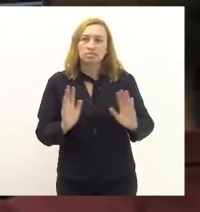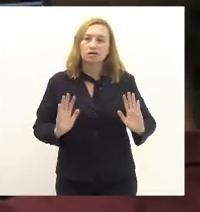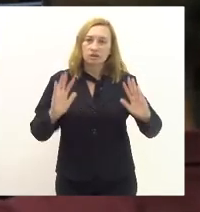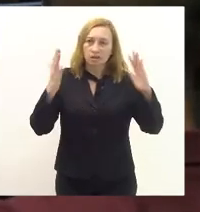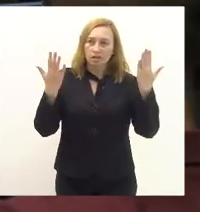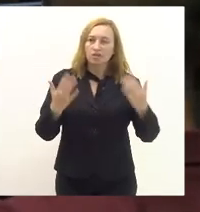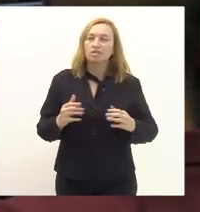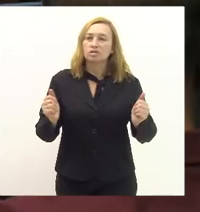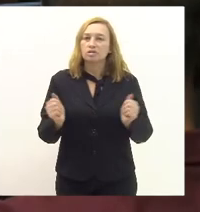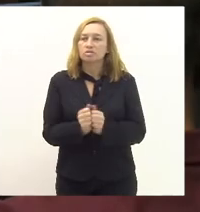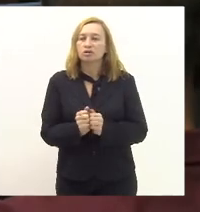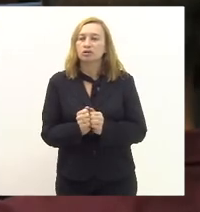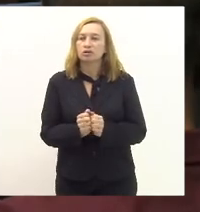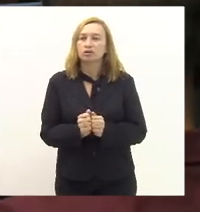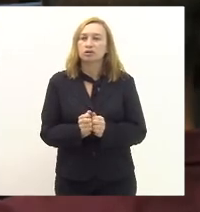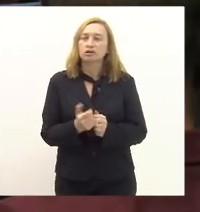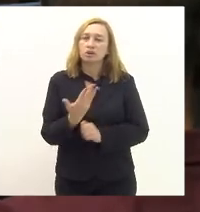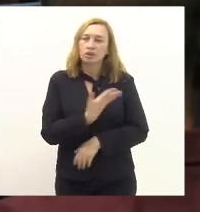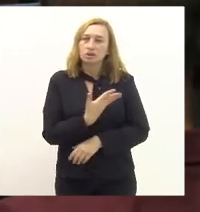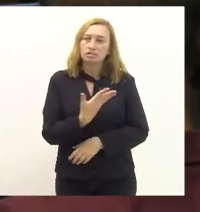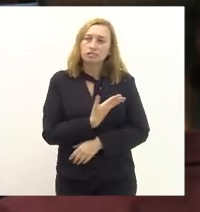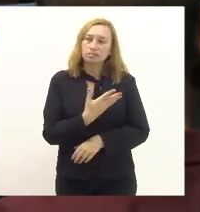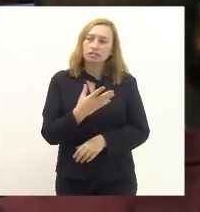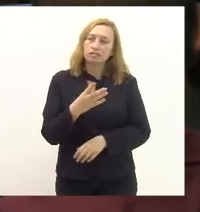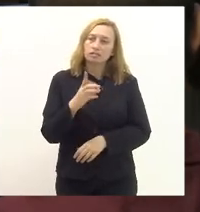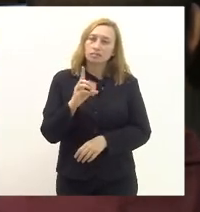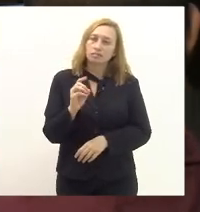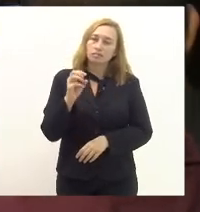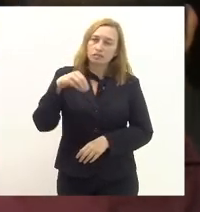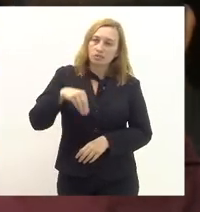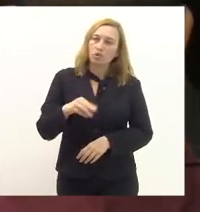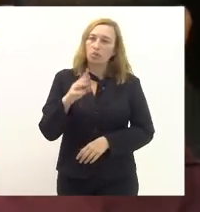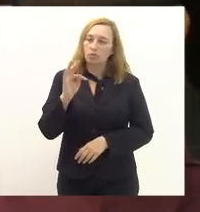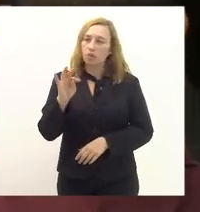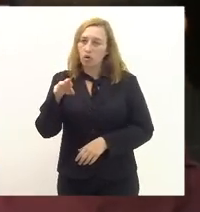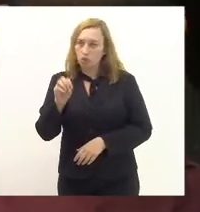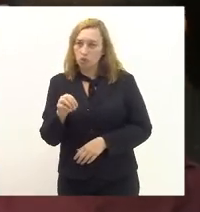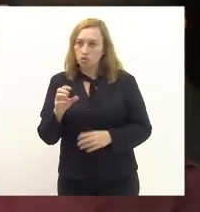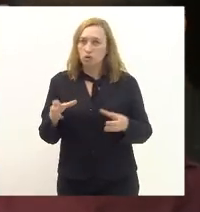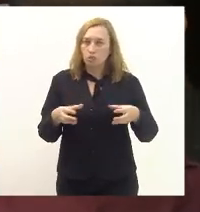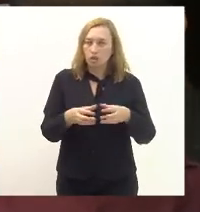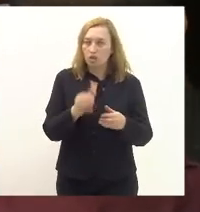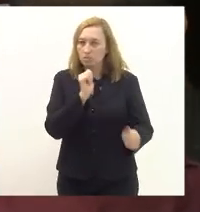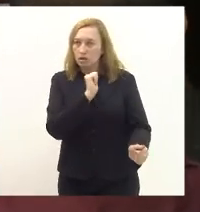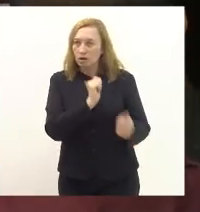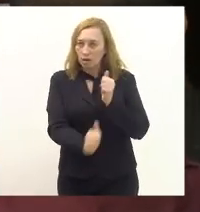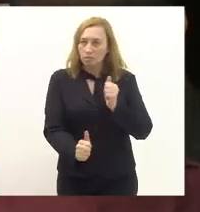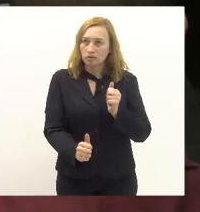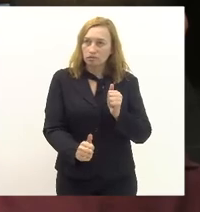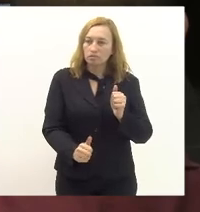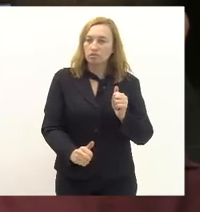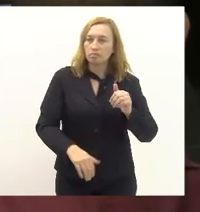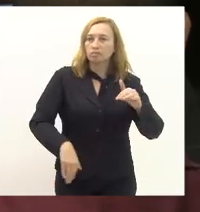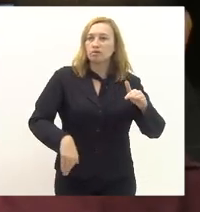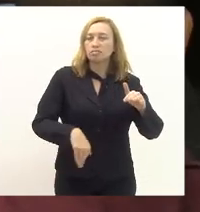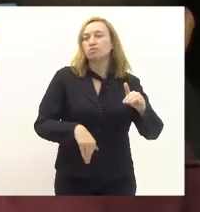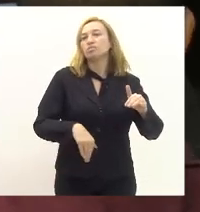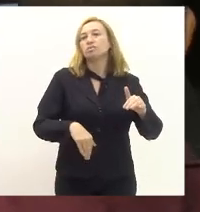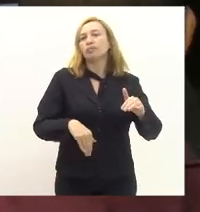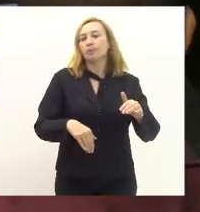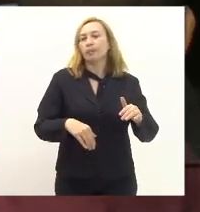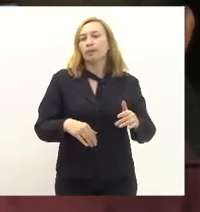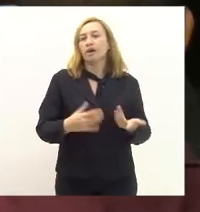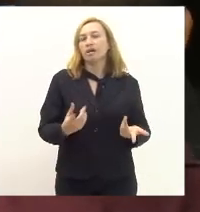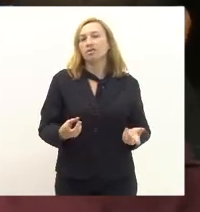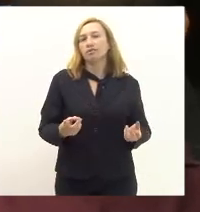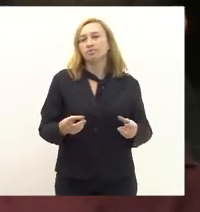comemoramos, junto com os amigos do Dom Bosco, a reforma do campo de futebol, que estava numa situação um tanto